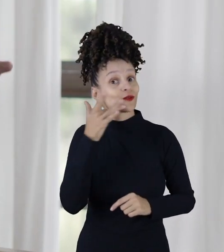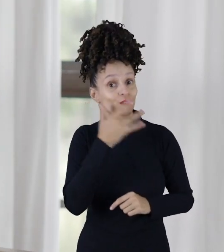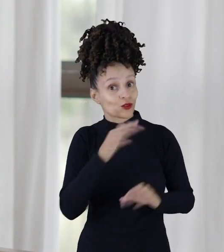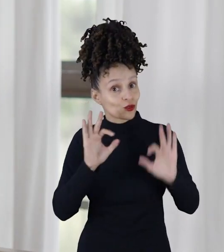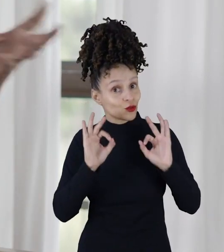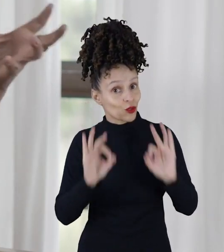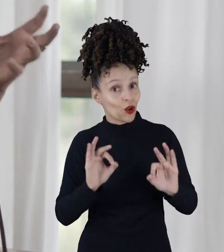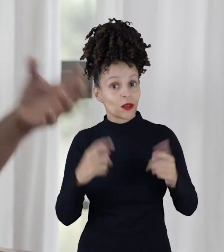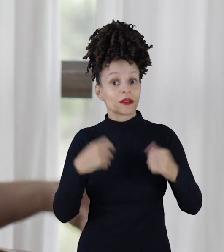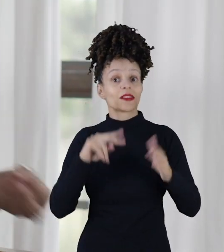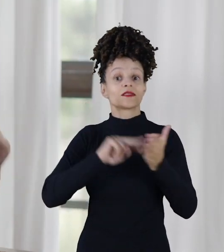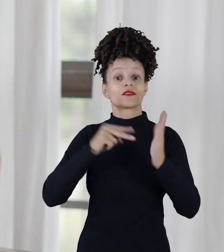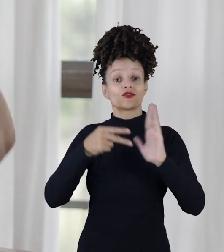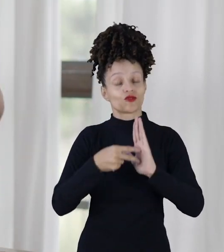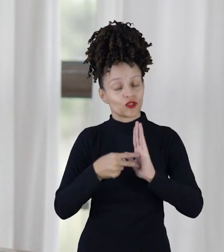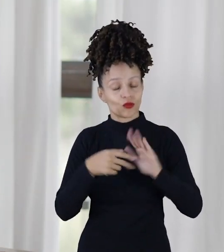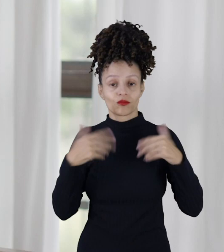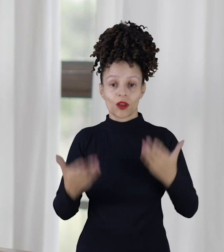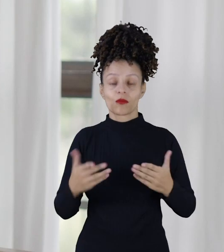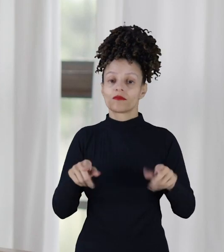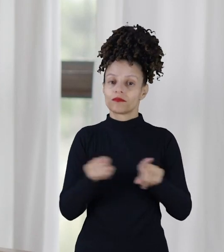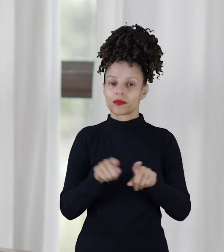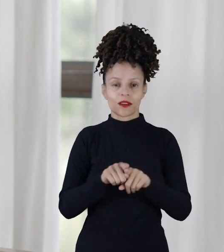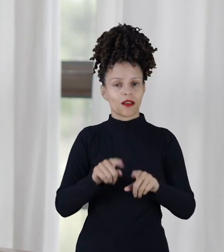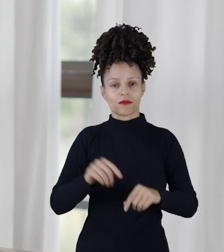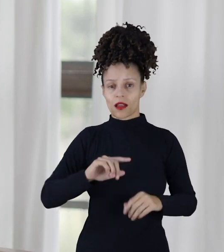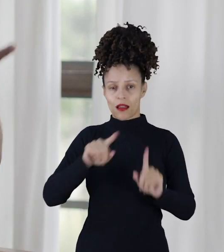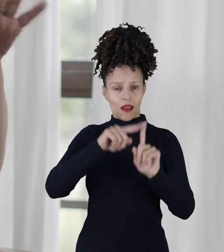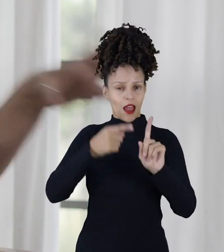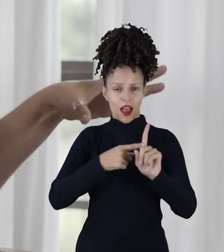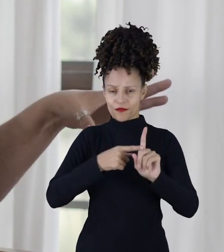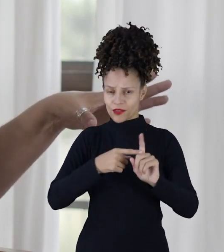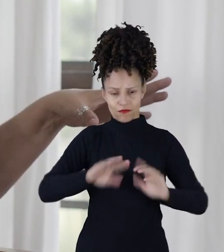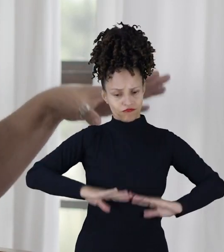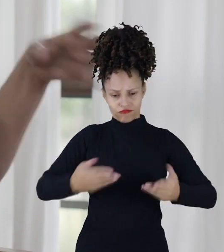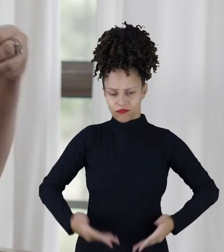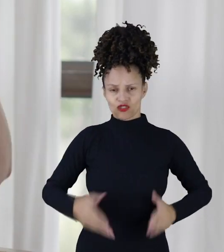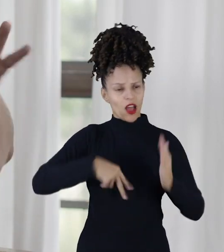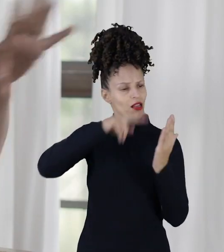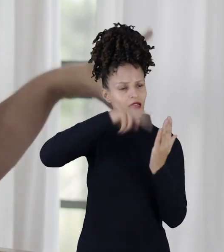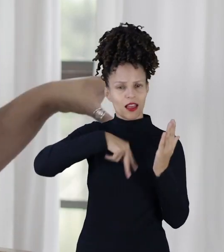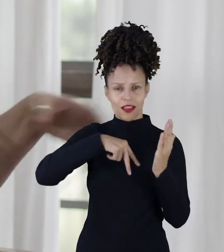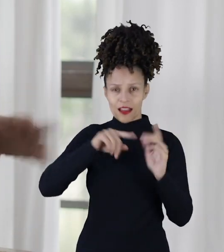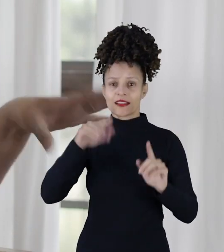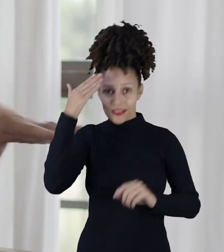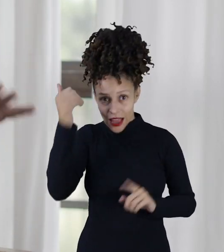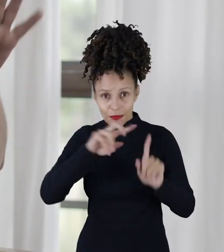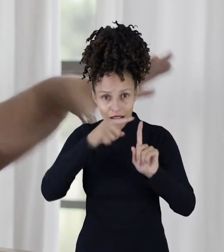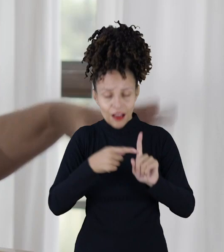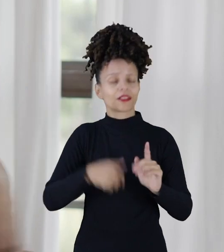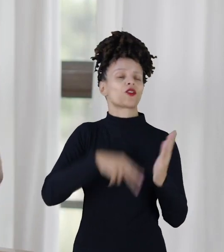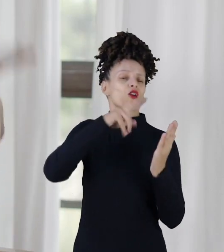história gostosa. Tem que fazer sentido. E eu acho que a gente tem que ler desde a barriga. Tem que ler desde a barriga.